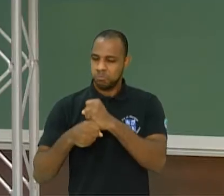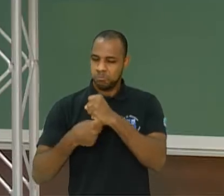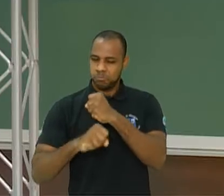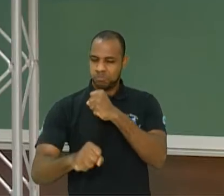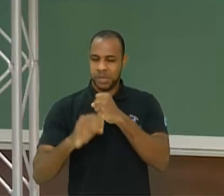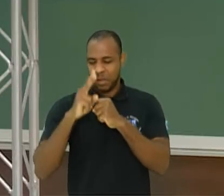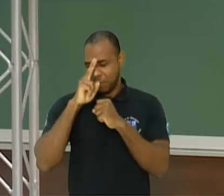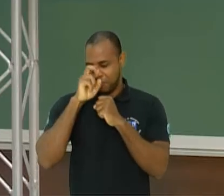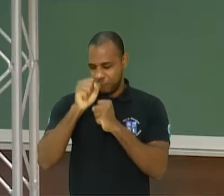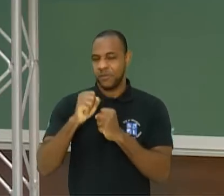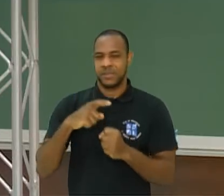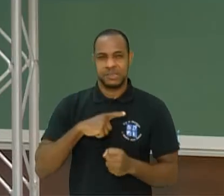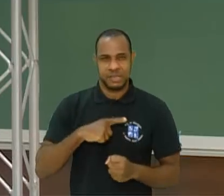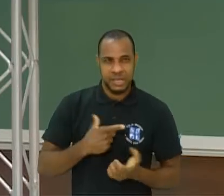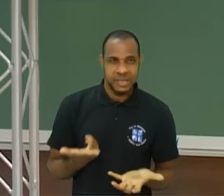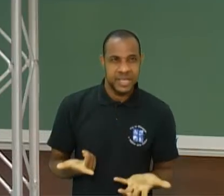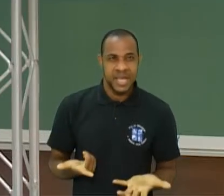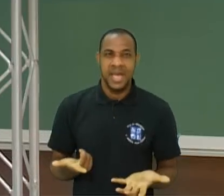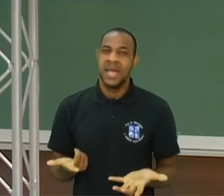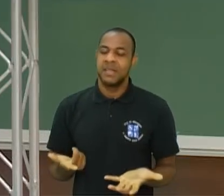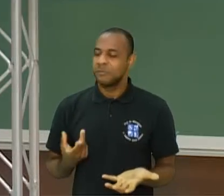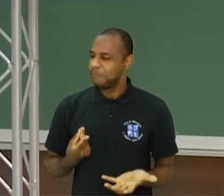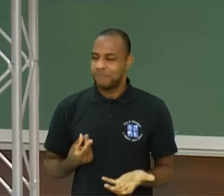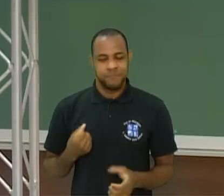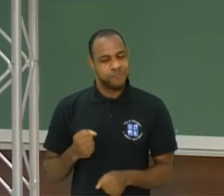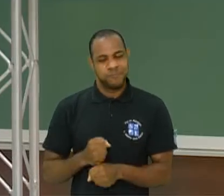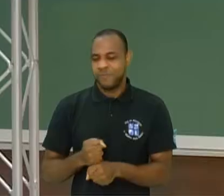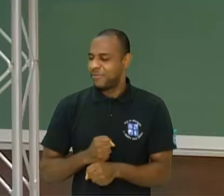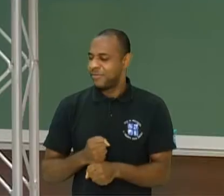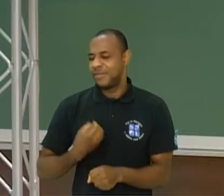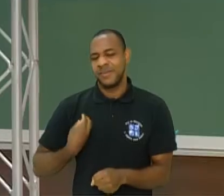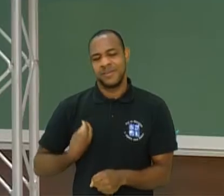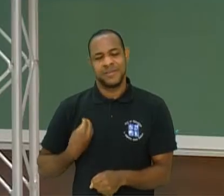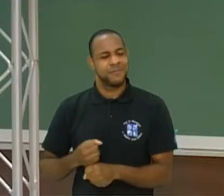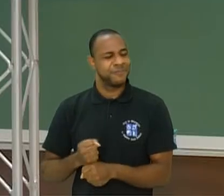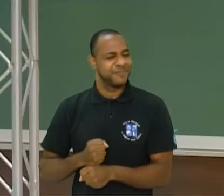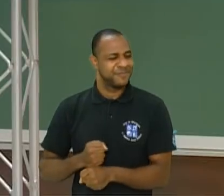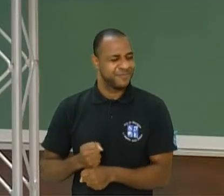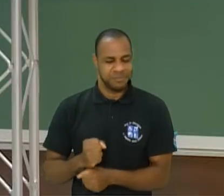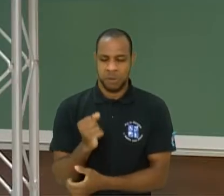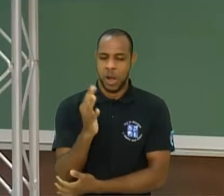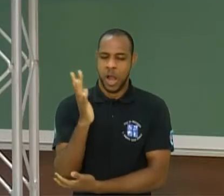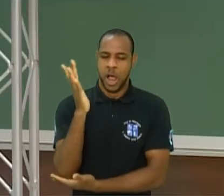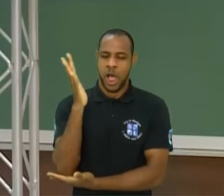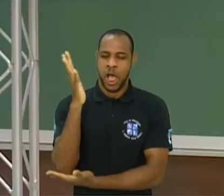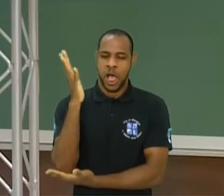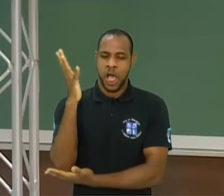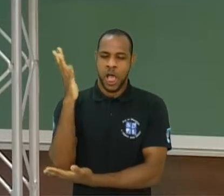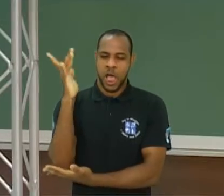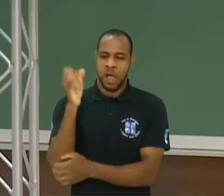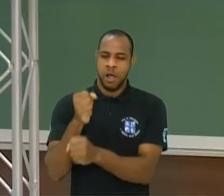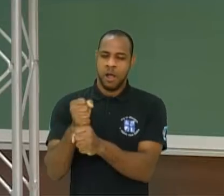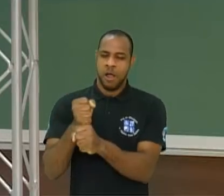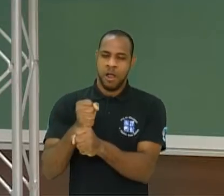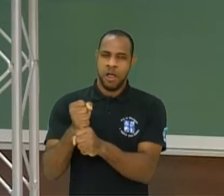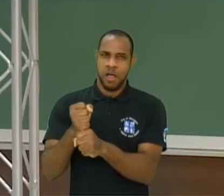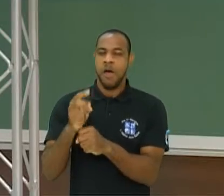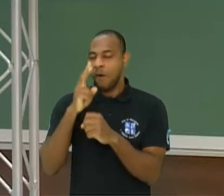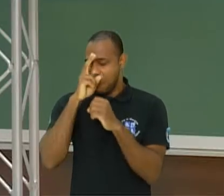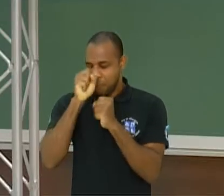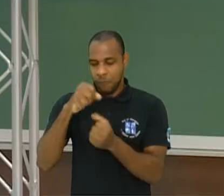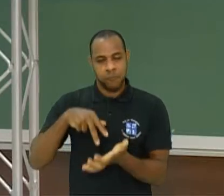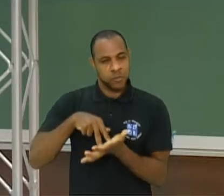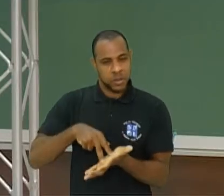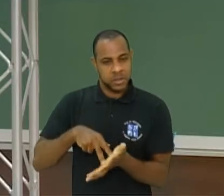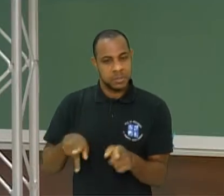pela força, né? Por ela durar vários anos, né? Então tudo isso é muito presente e fortalece a cultura